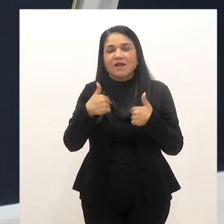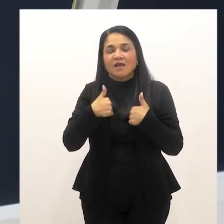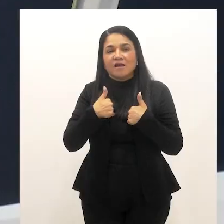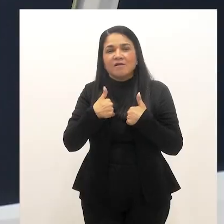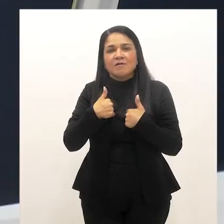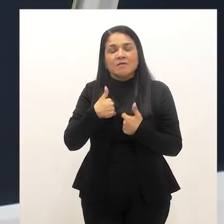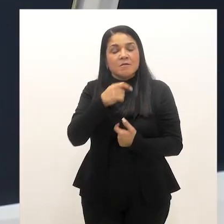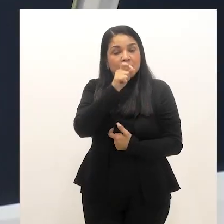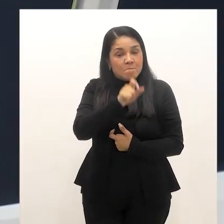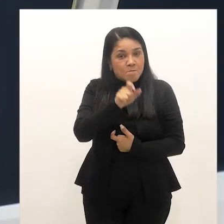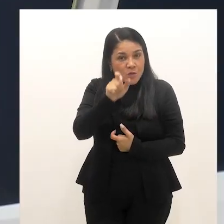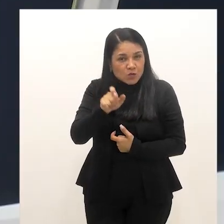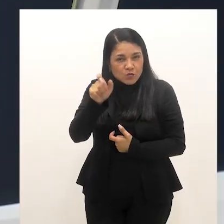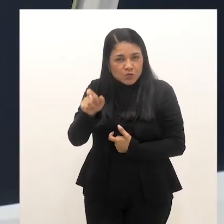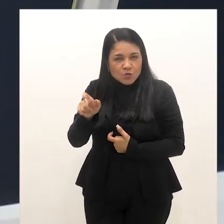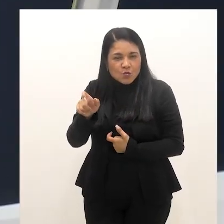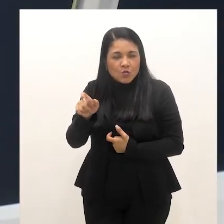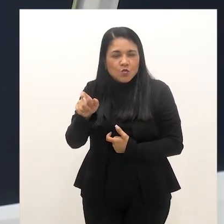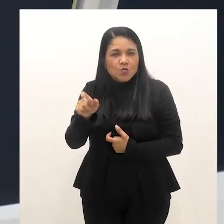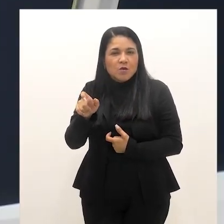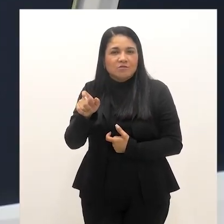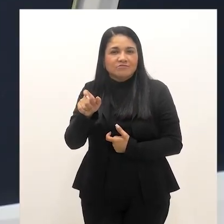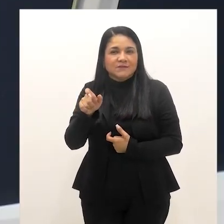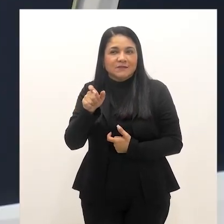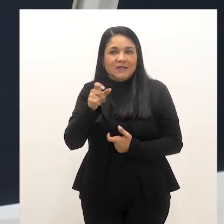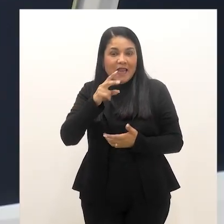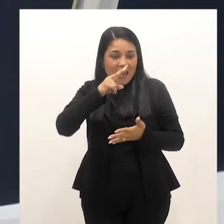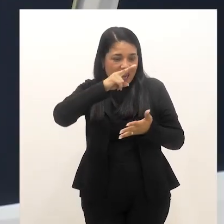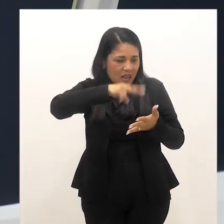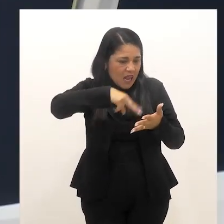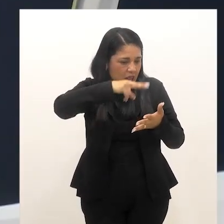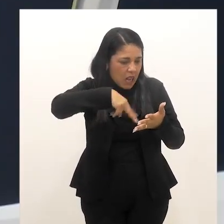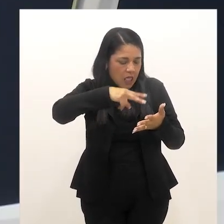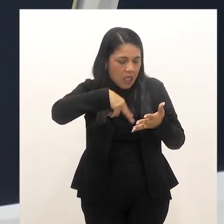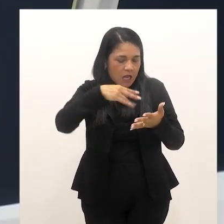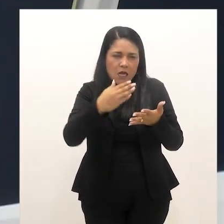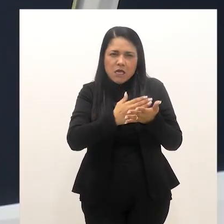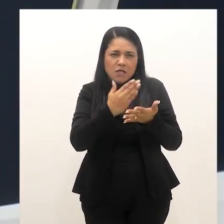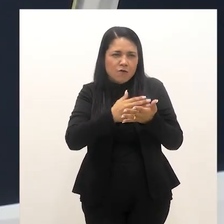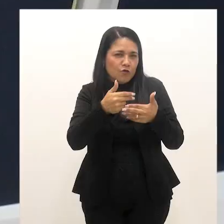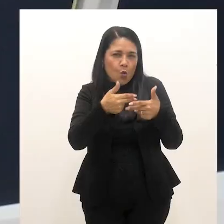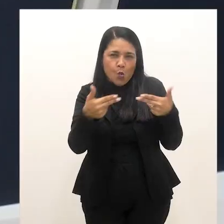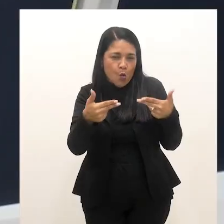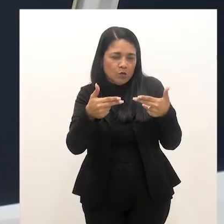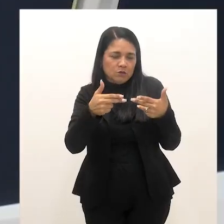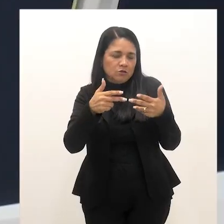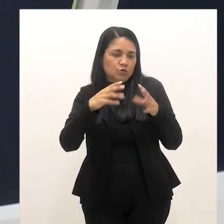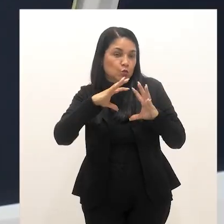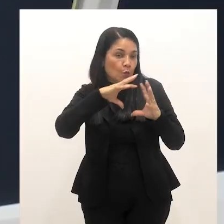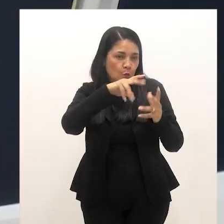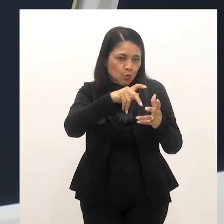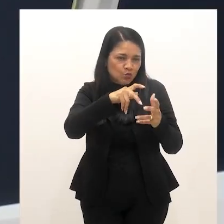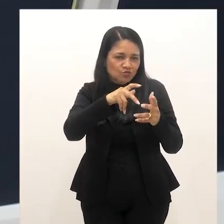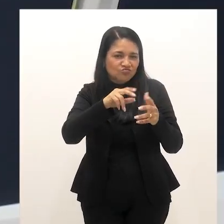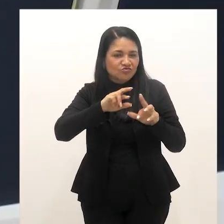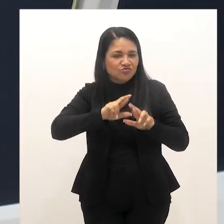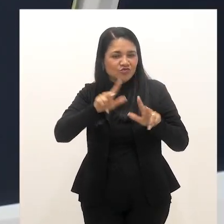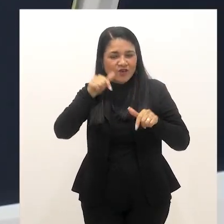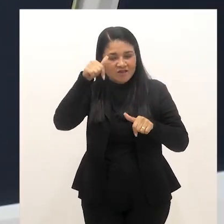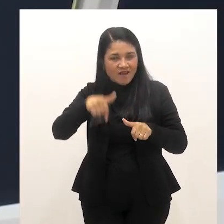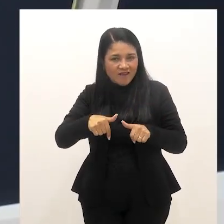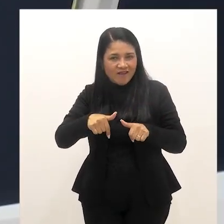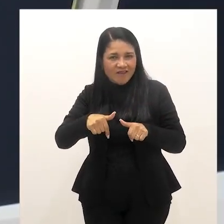E aí é isso. Se a pessoa consome muito mais coisas que vêm lá de fora do que coisas